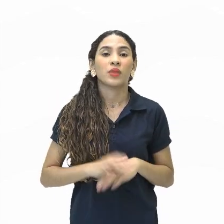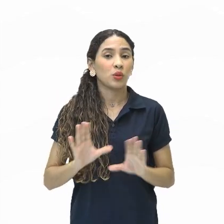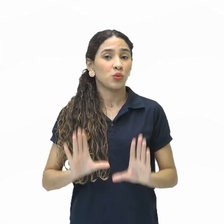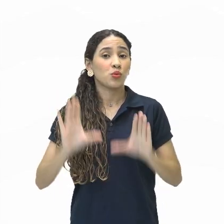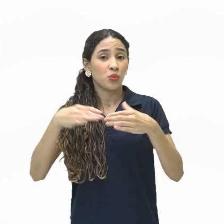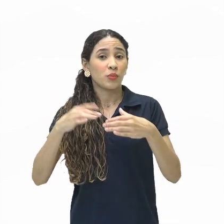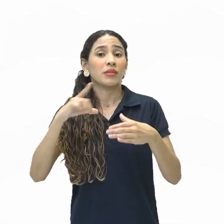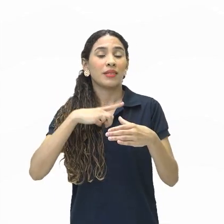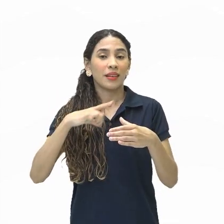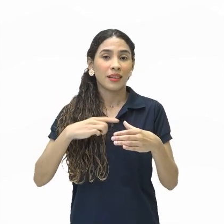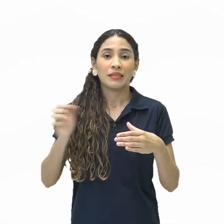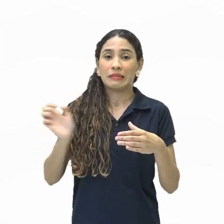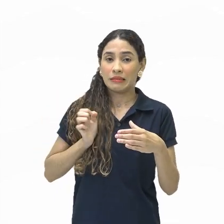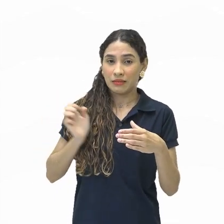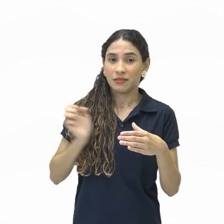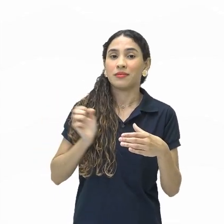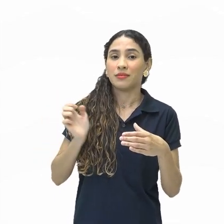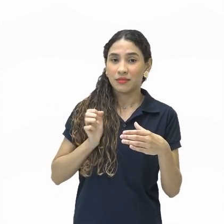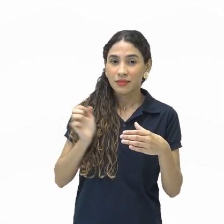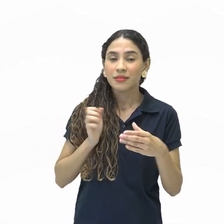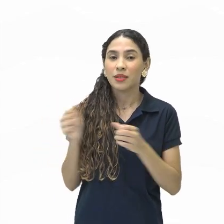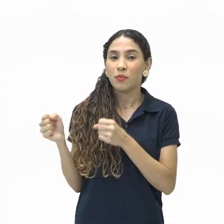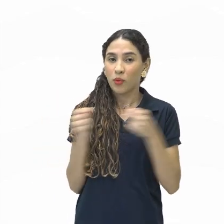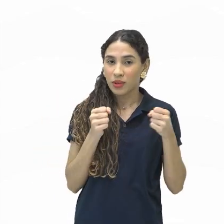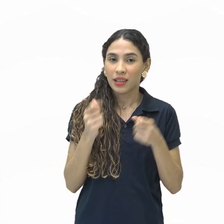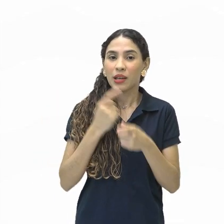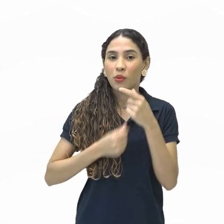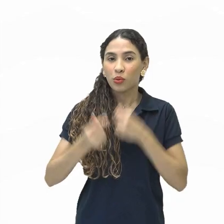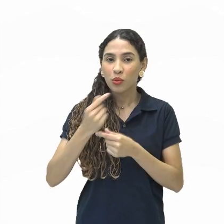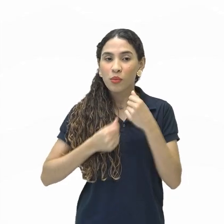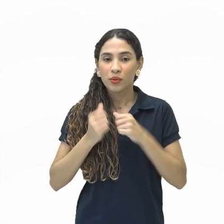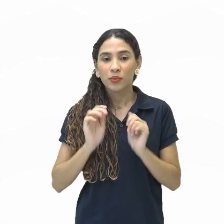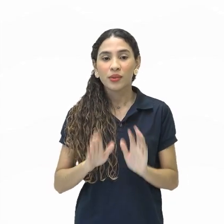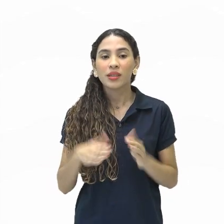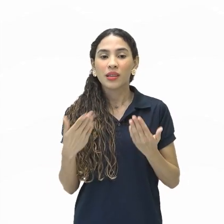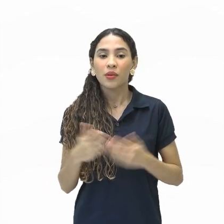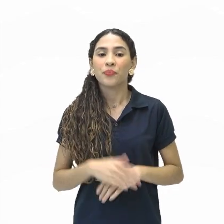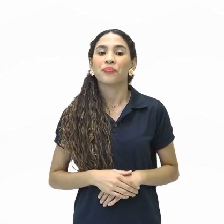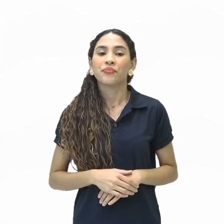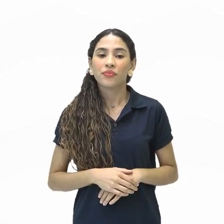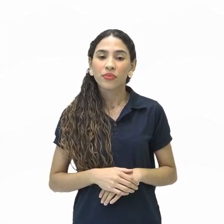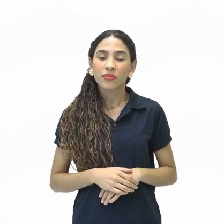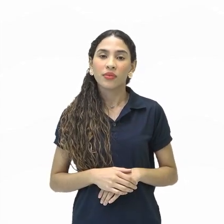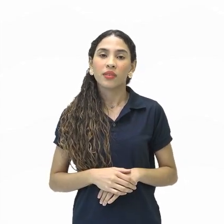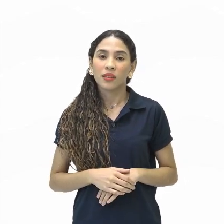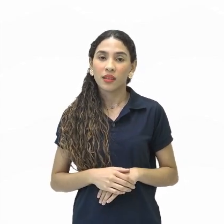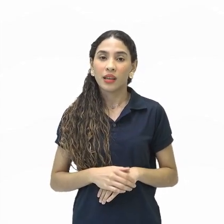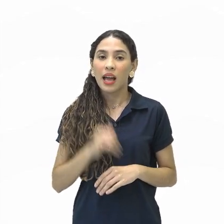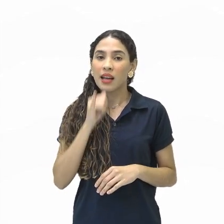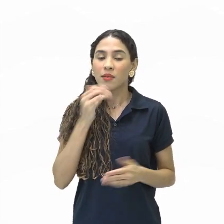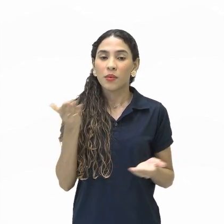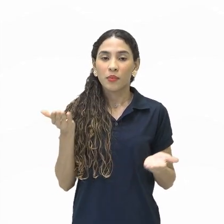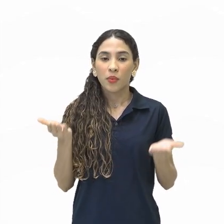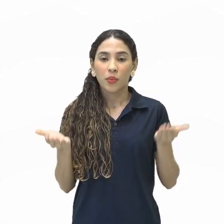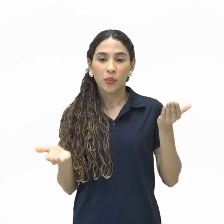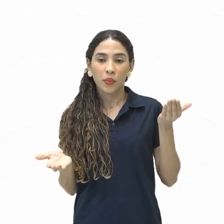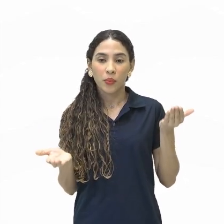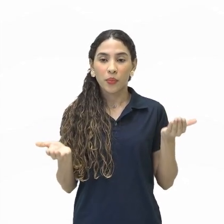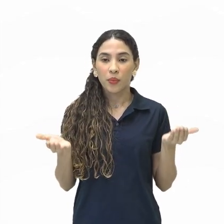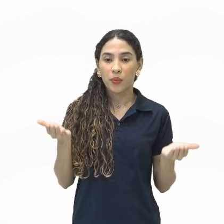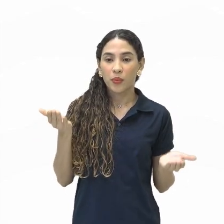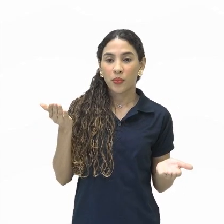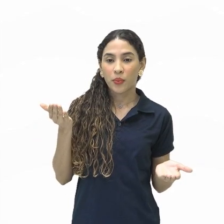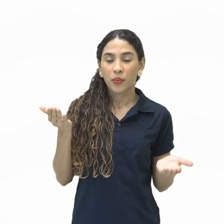classe que detém o poder econômico. Então, eles vão colocar na balança essa